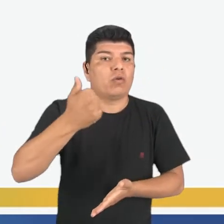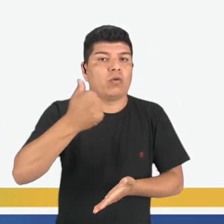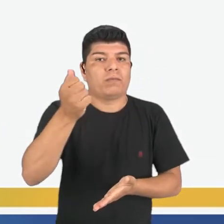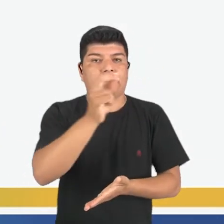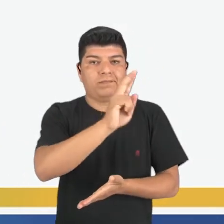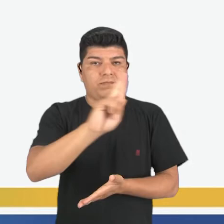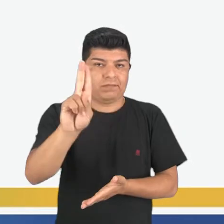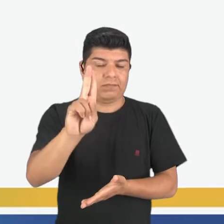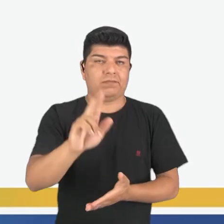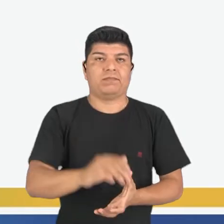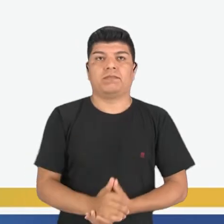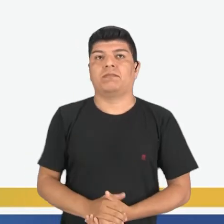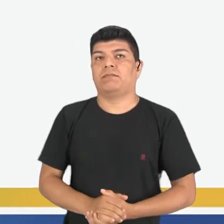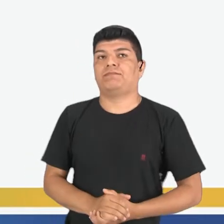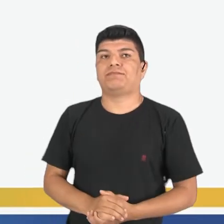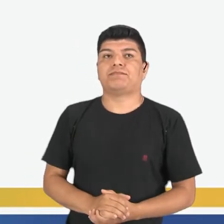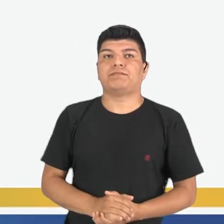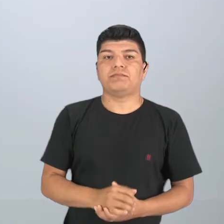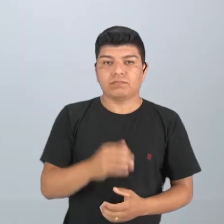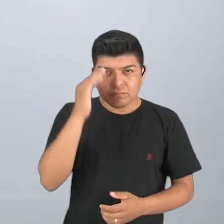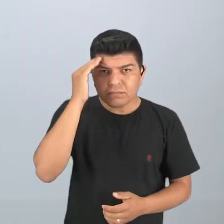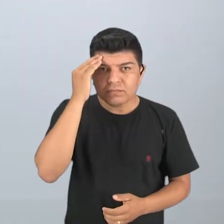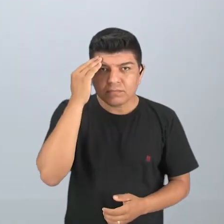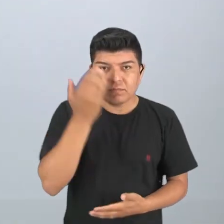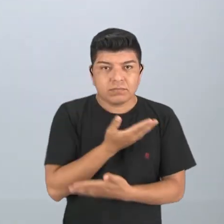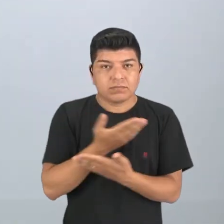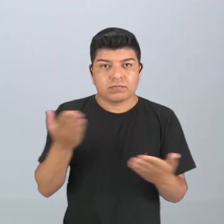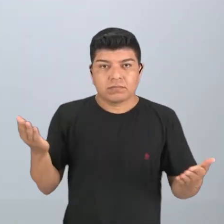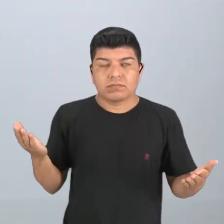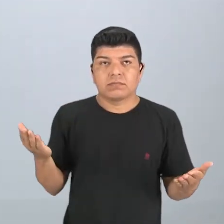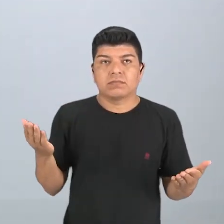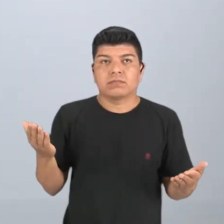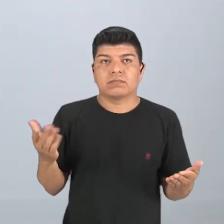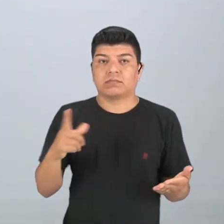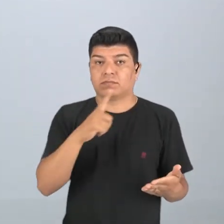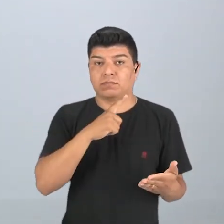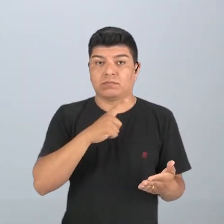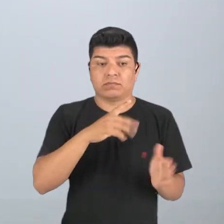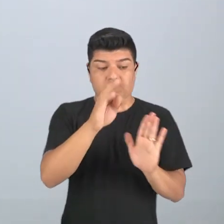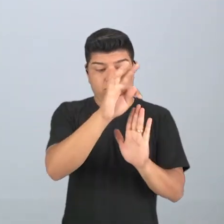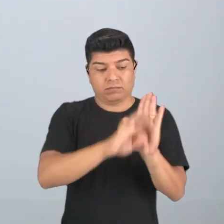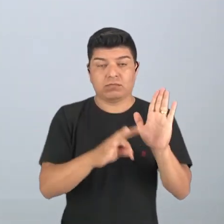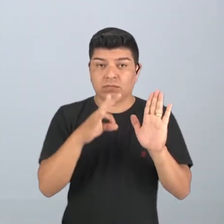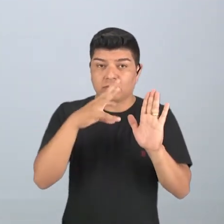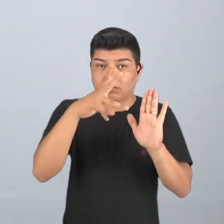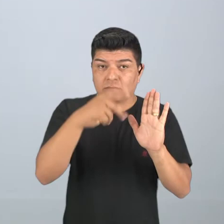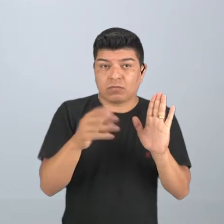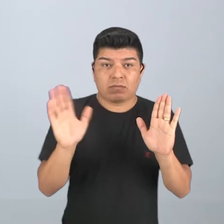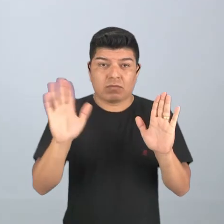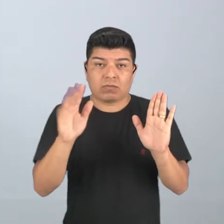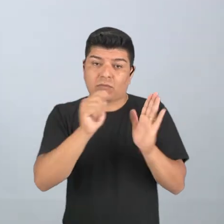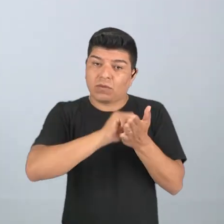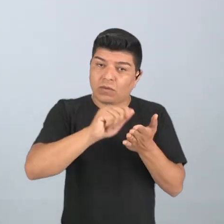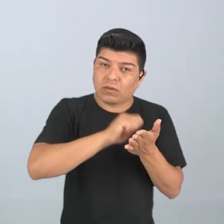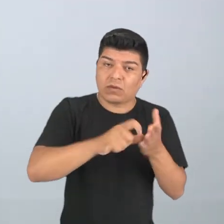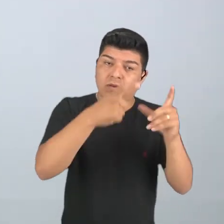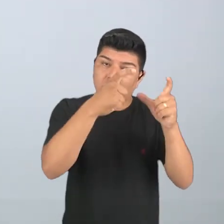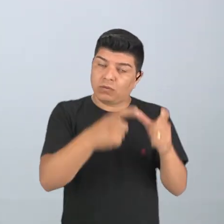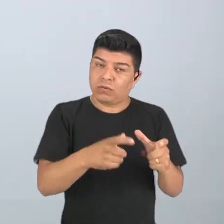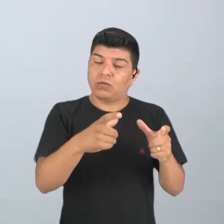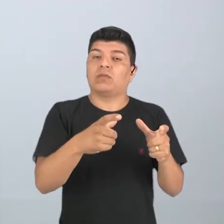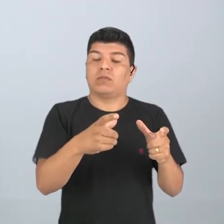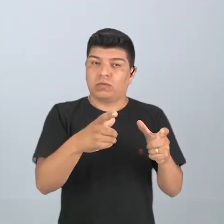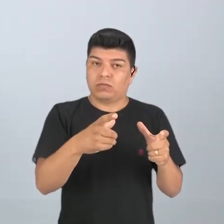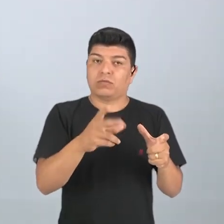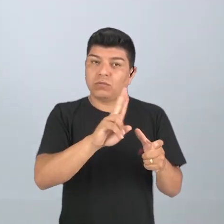nome, ok? Entenderam direitinho? Então, nós temos aqui o corpo do texto, né? Despedida, assinatura, o local,